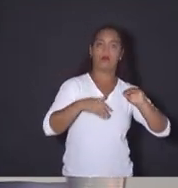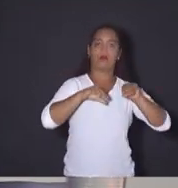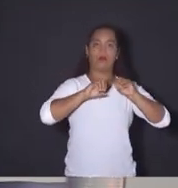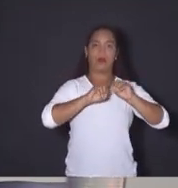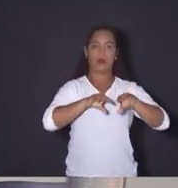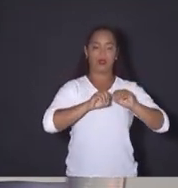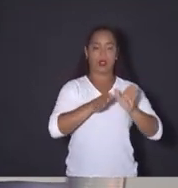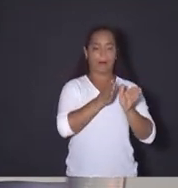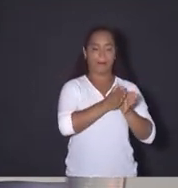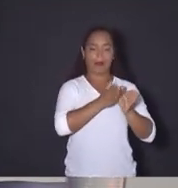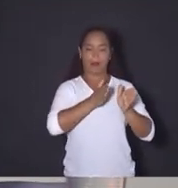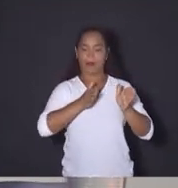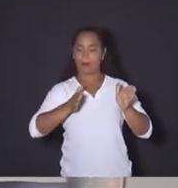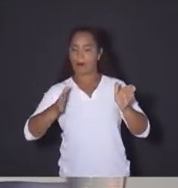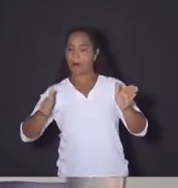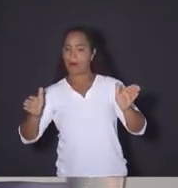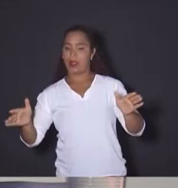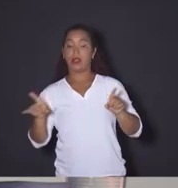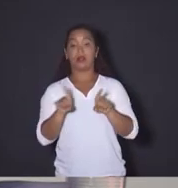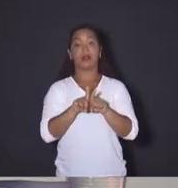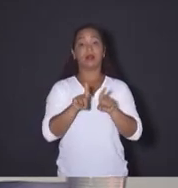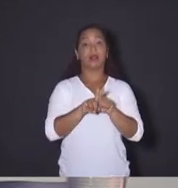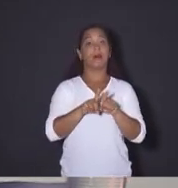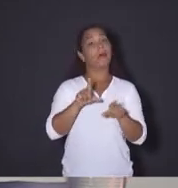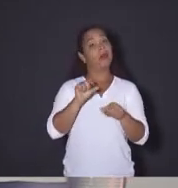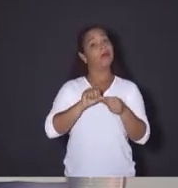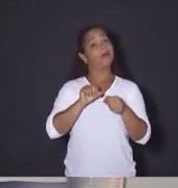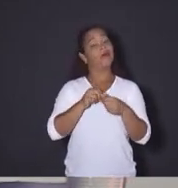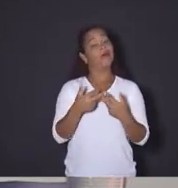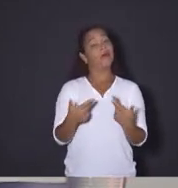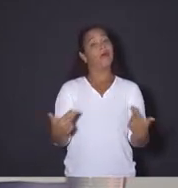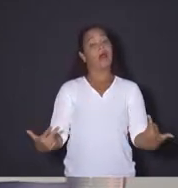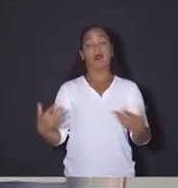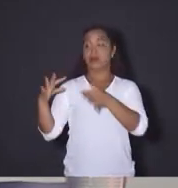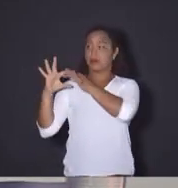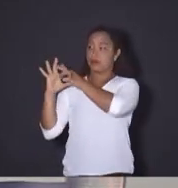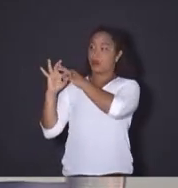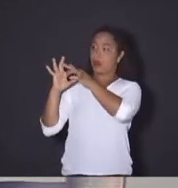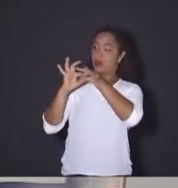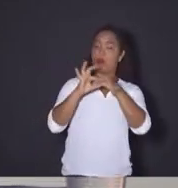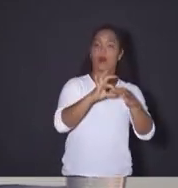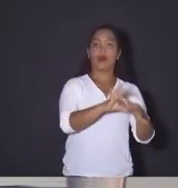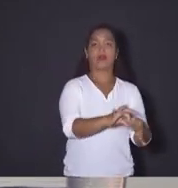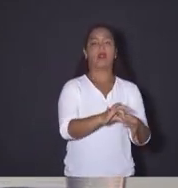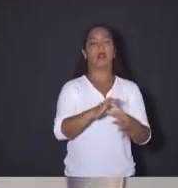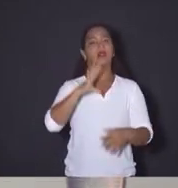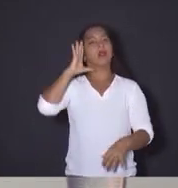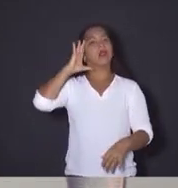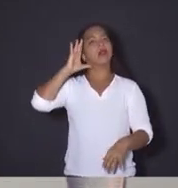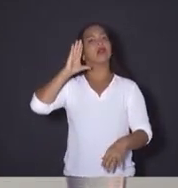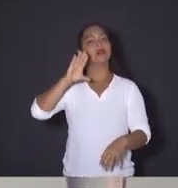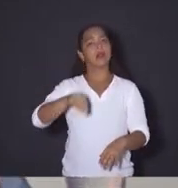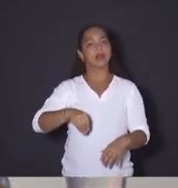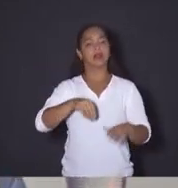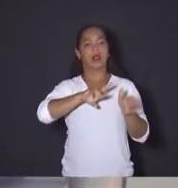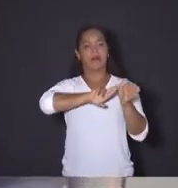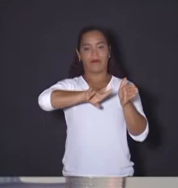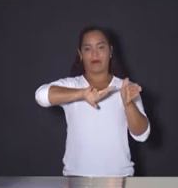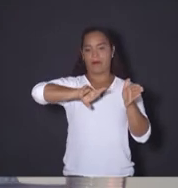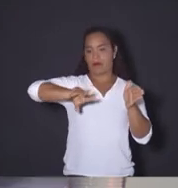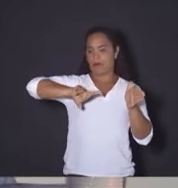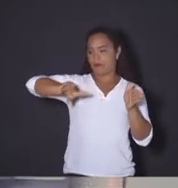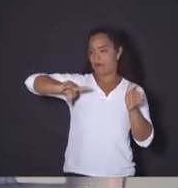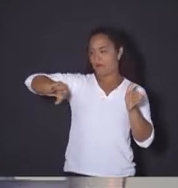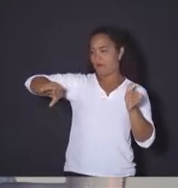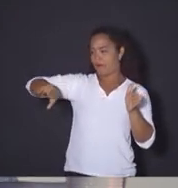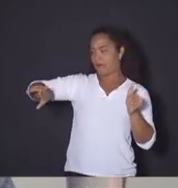os processos de escolarização mas que também o faço de maneira contextualizada não é compreendendo aí as diferentes interfaces